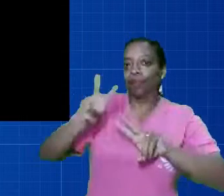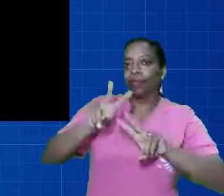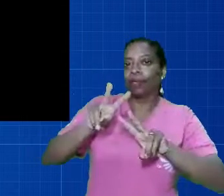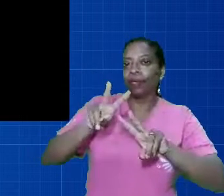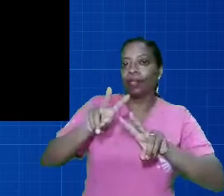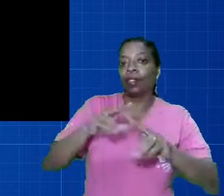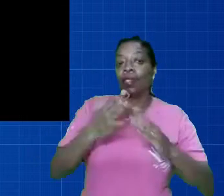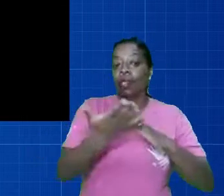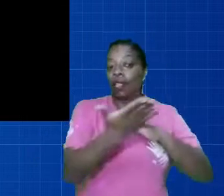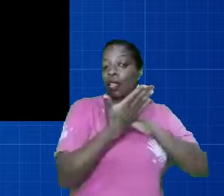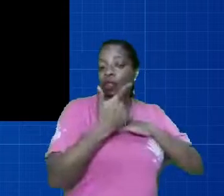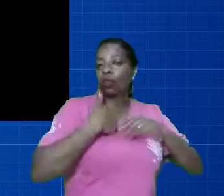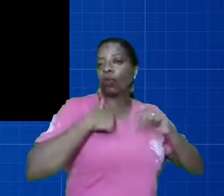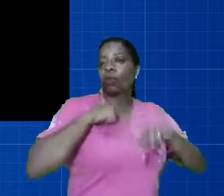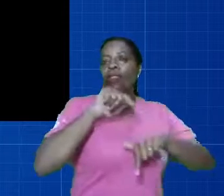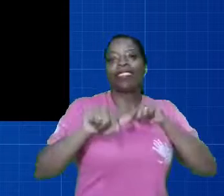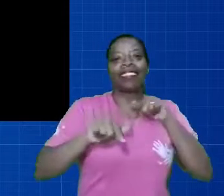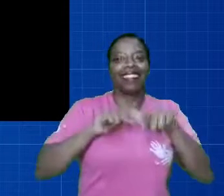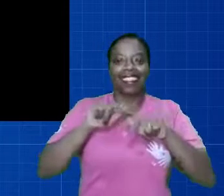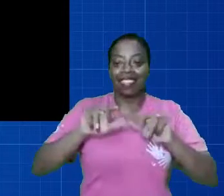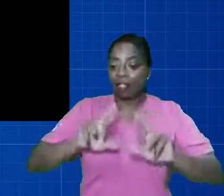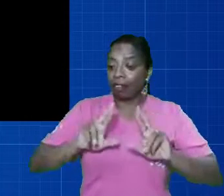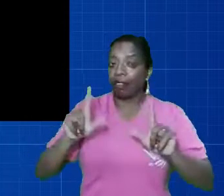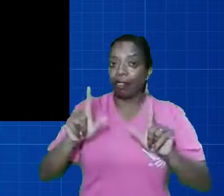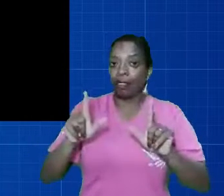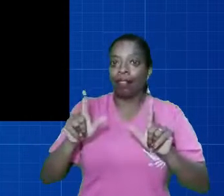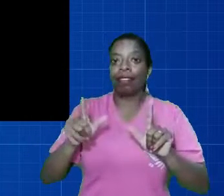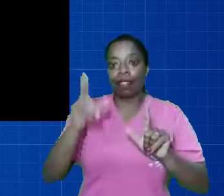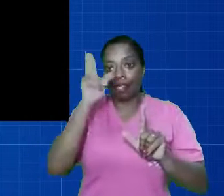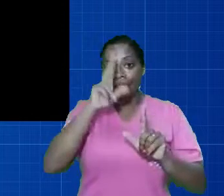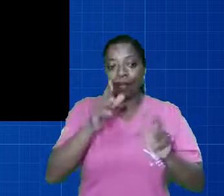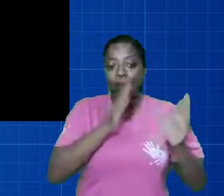contexto diferente desses dois anteriores que eu trouxe.